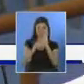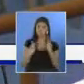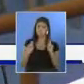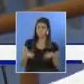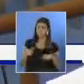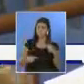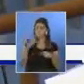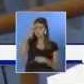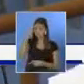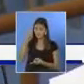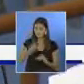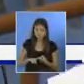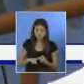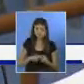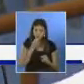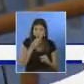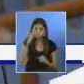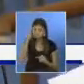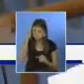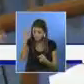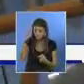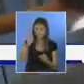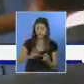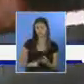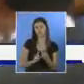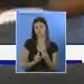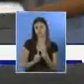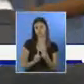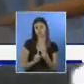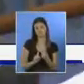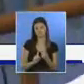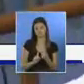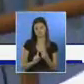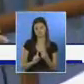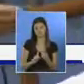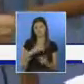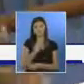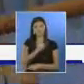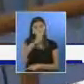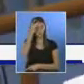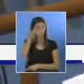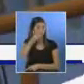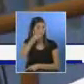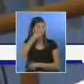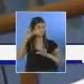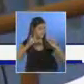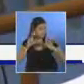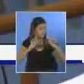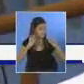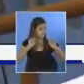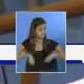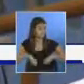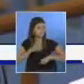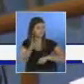que poderíamos discutir com sabedoria, com respeitabilidade. Porque nós temos um público que está nos